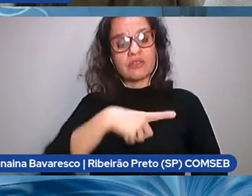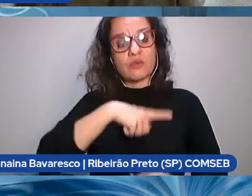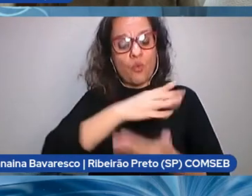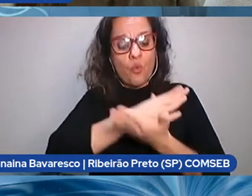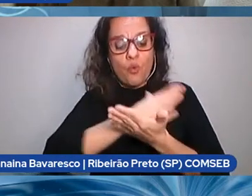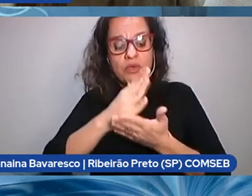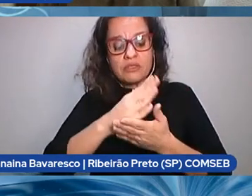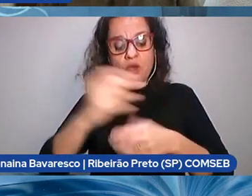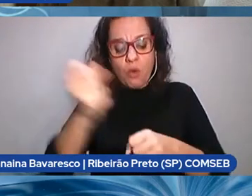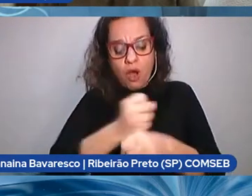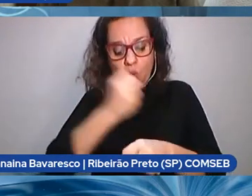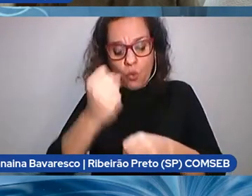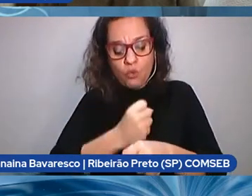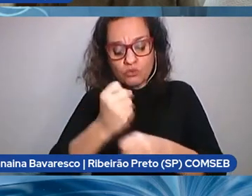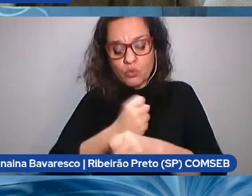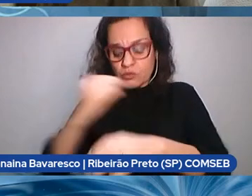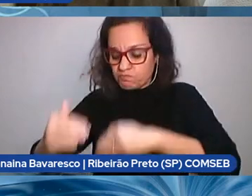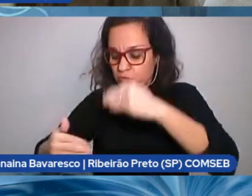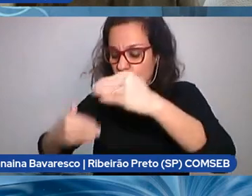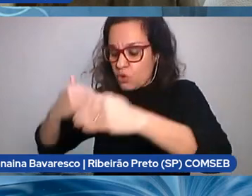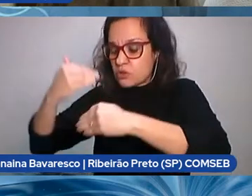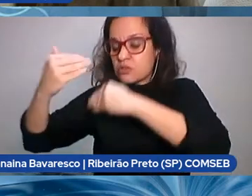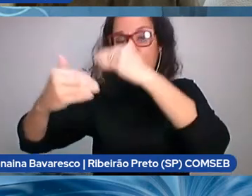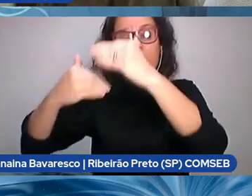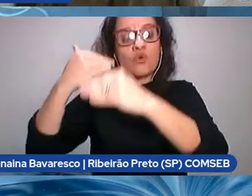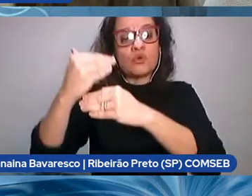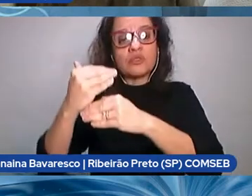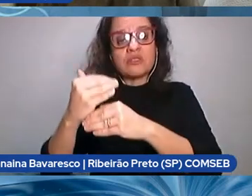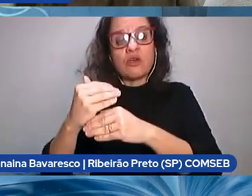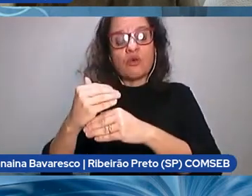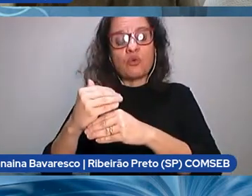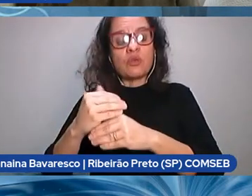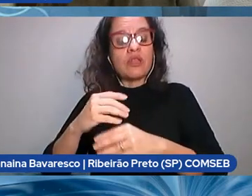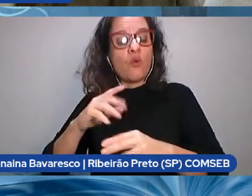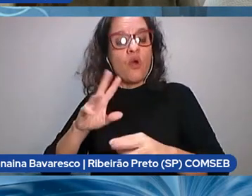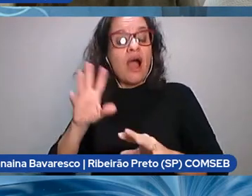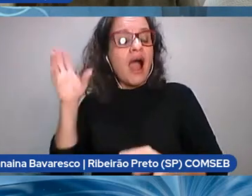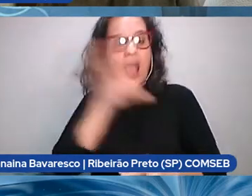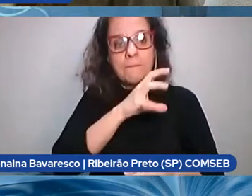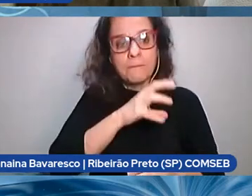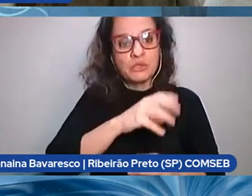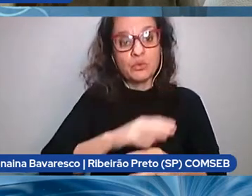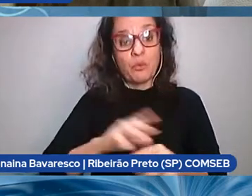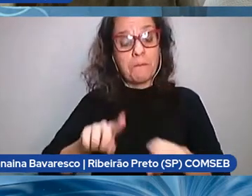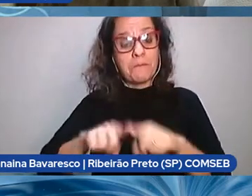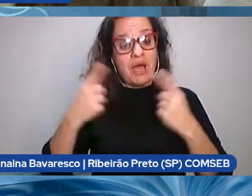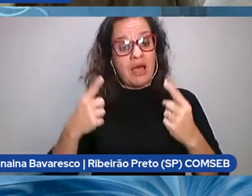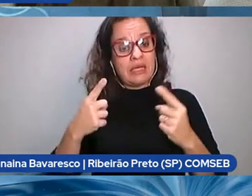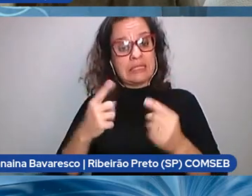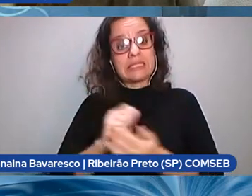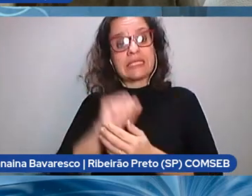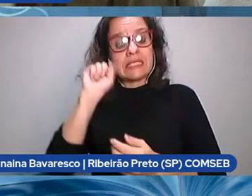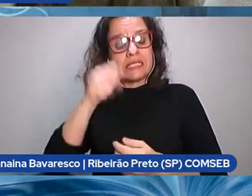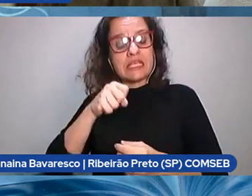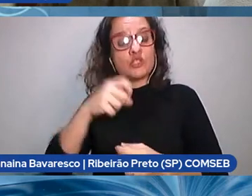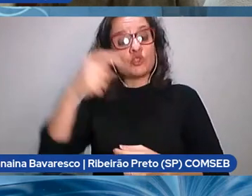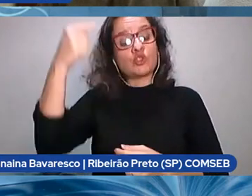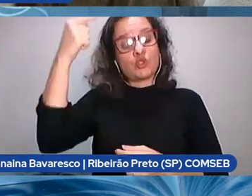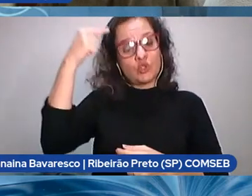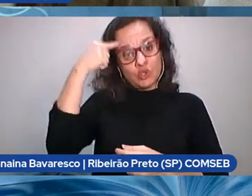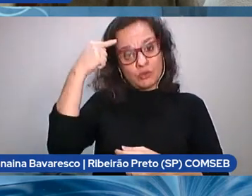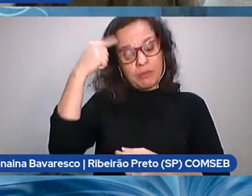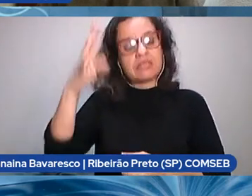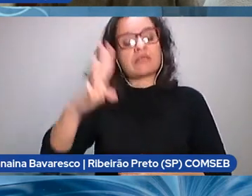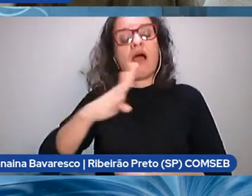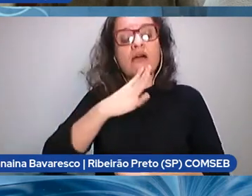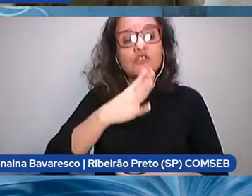construir o nosso progresso, não mais de automatismos, mas sim de conhecimentos